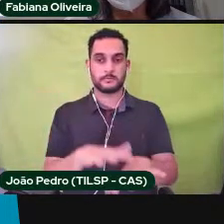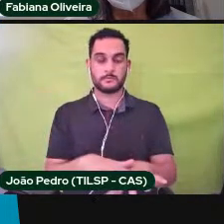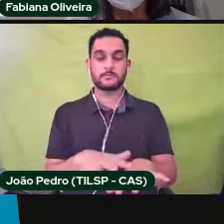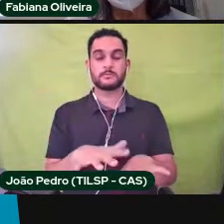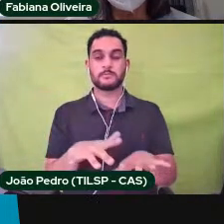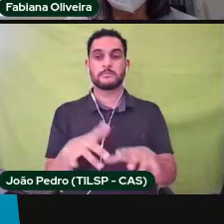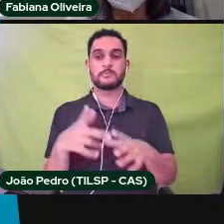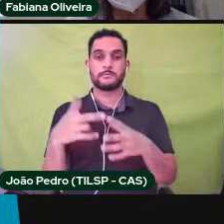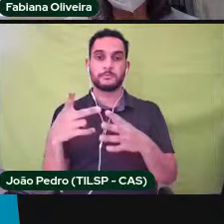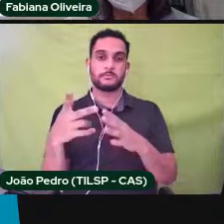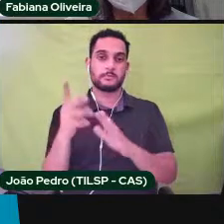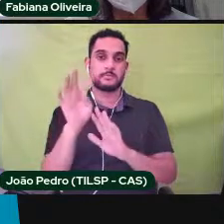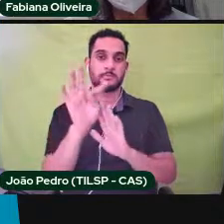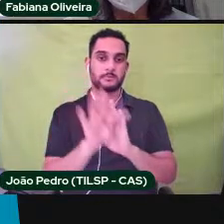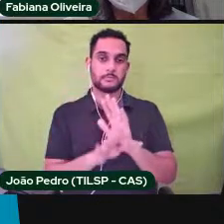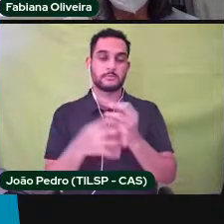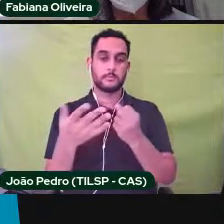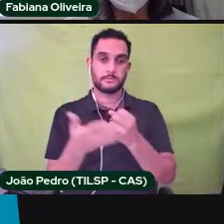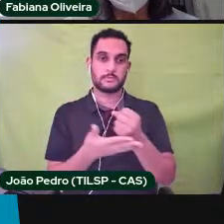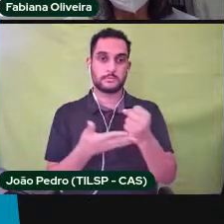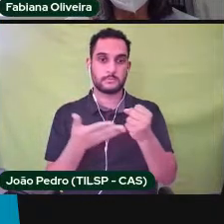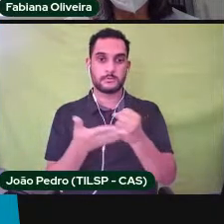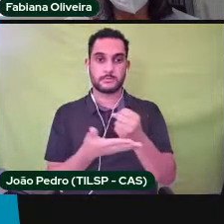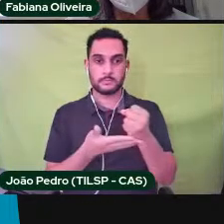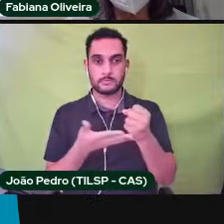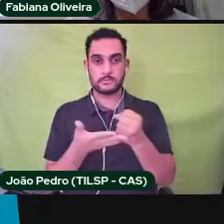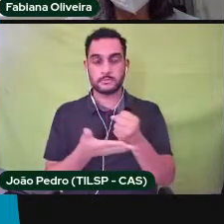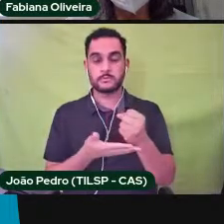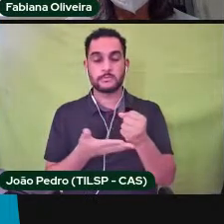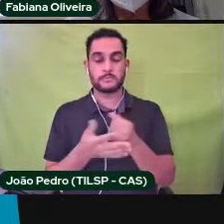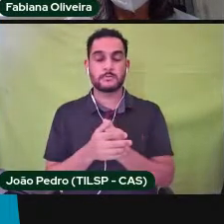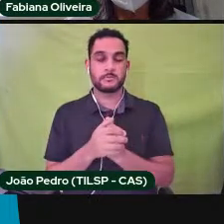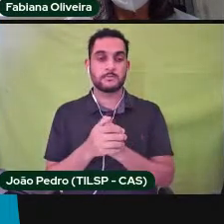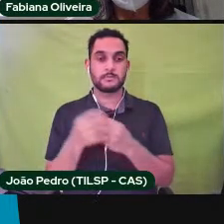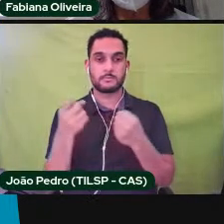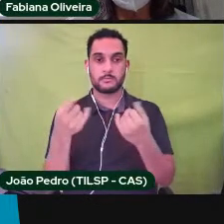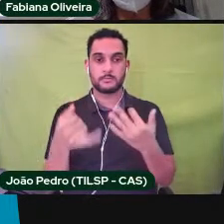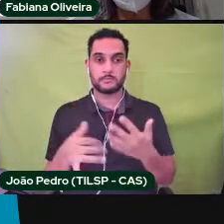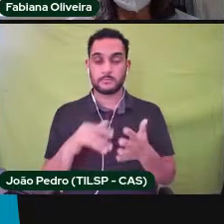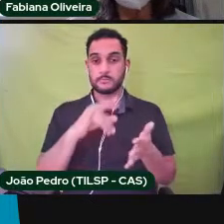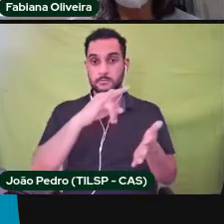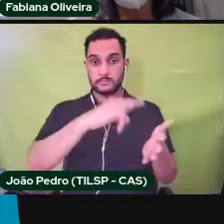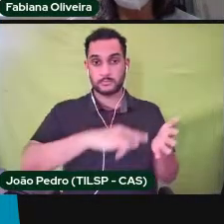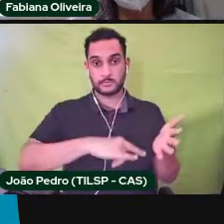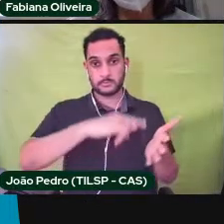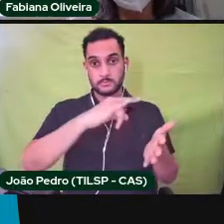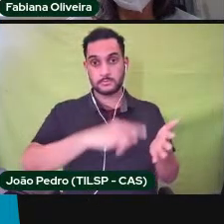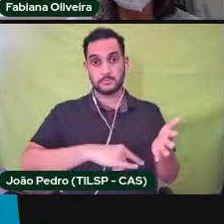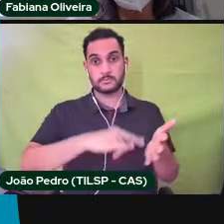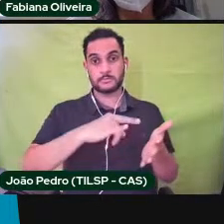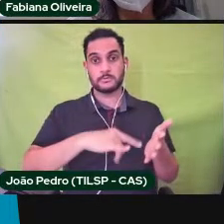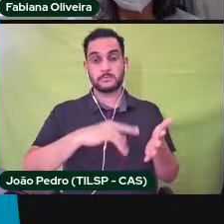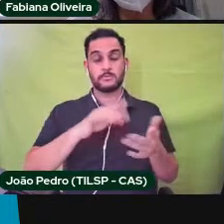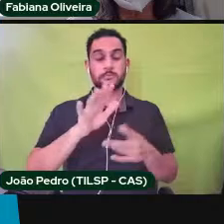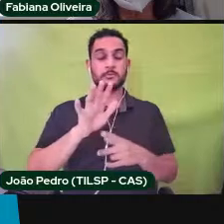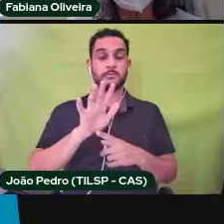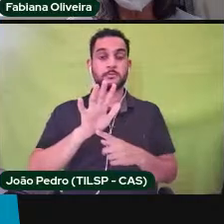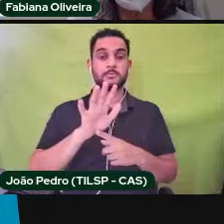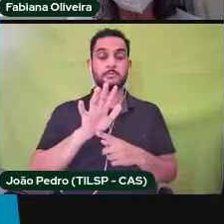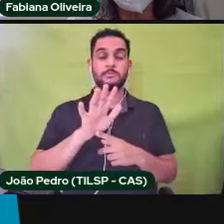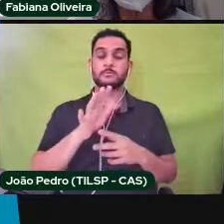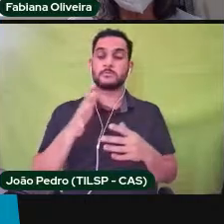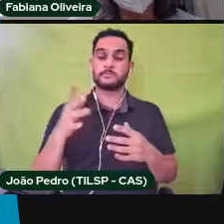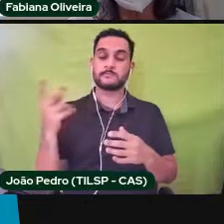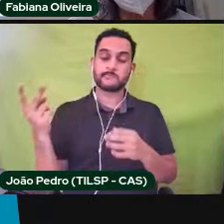da semana, o texto base, porque é um documento que ressalta direitos e também